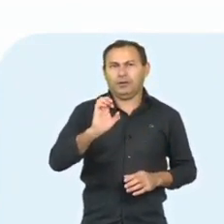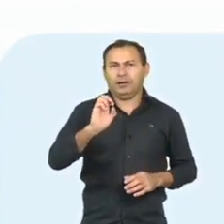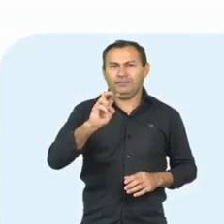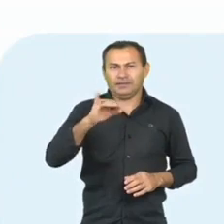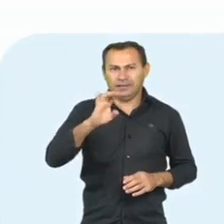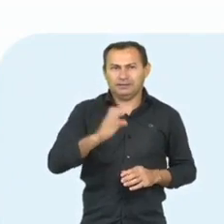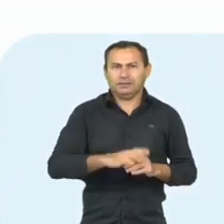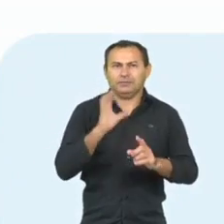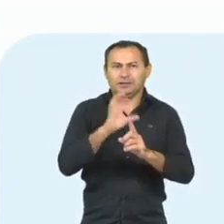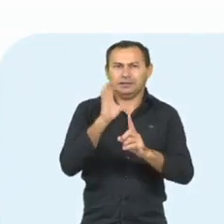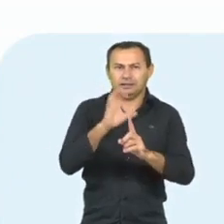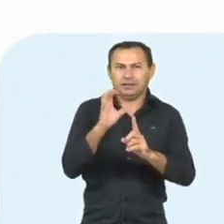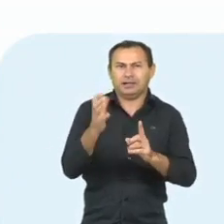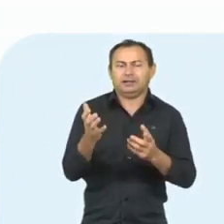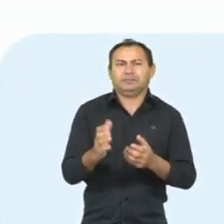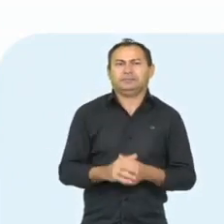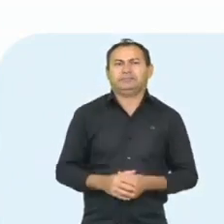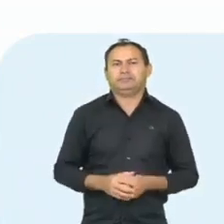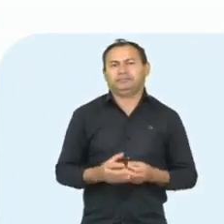fatores que vão influenciar,